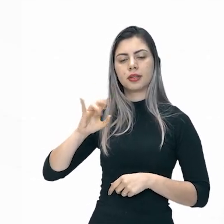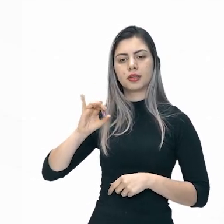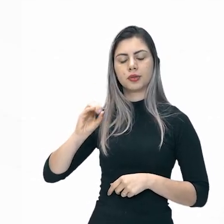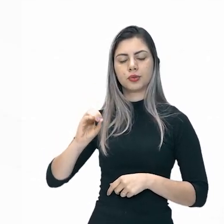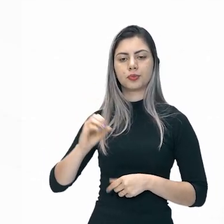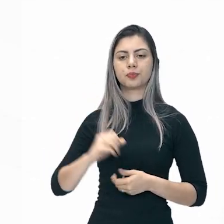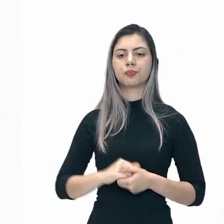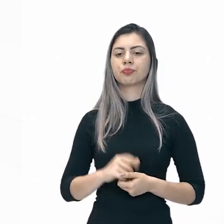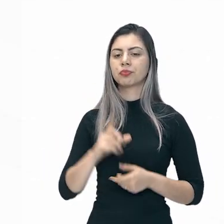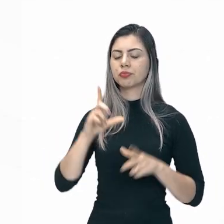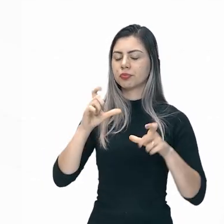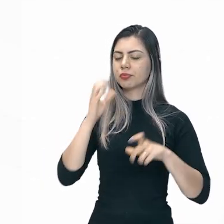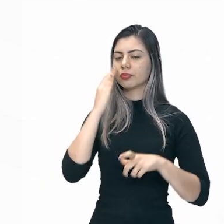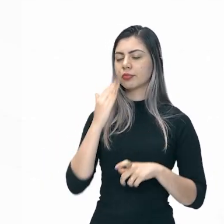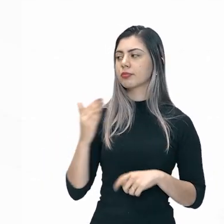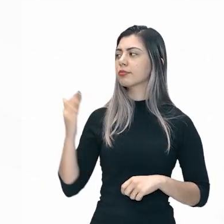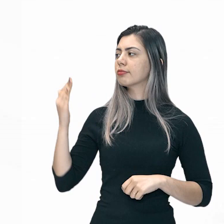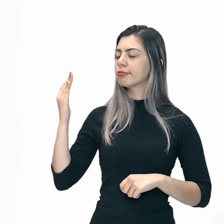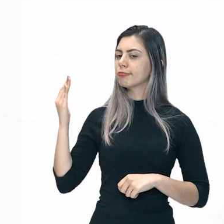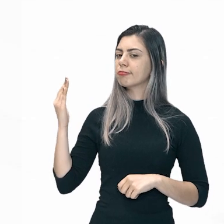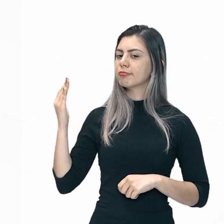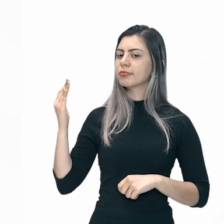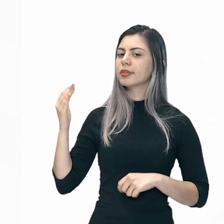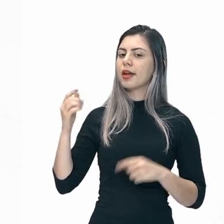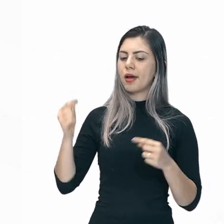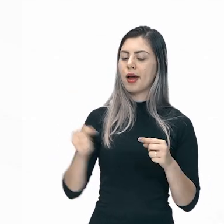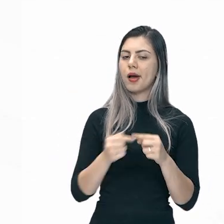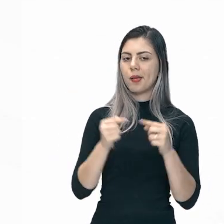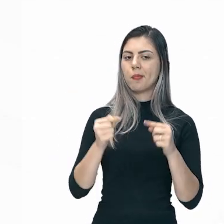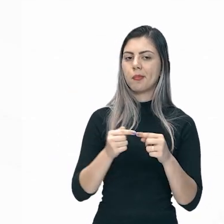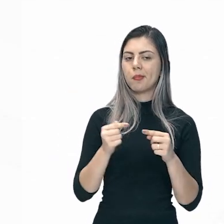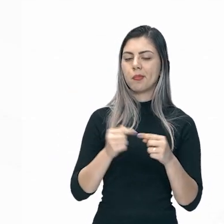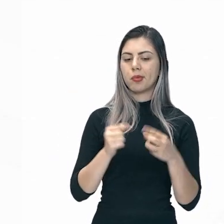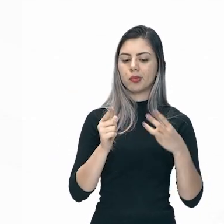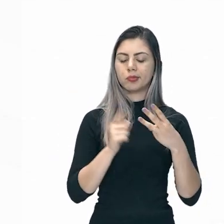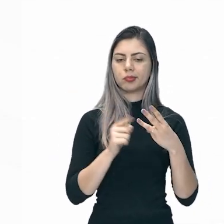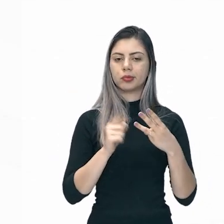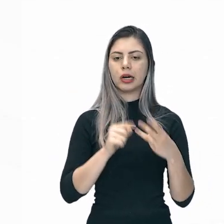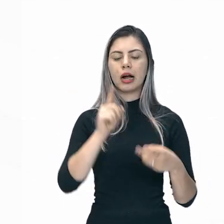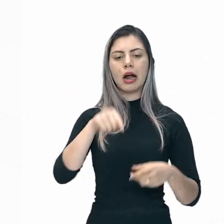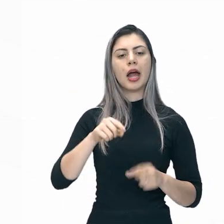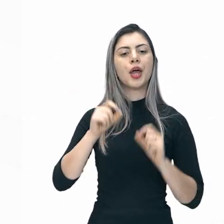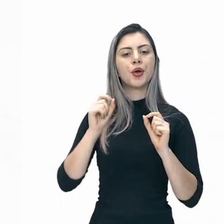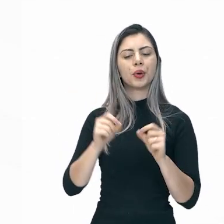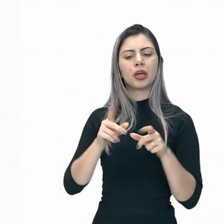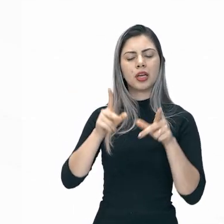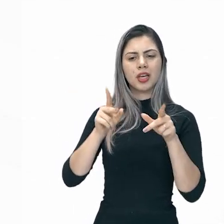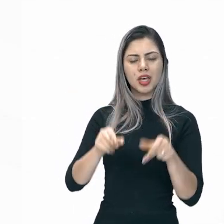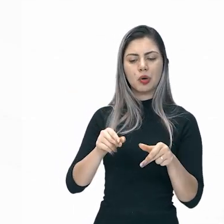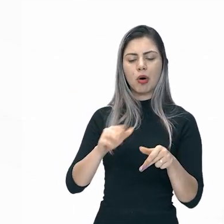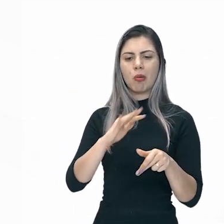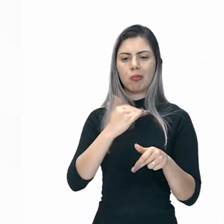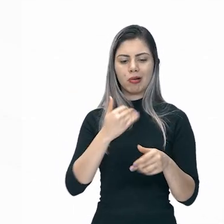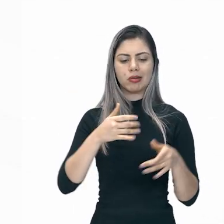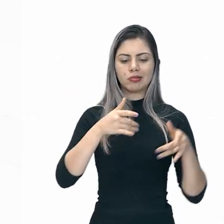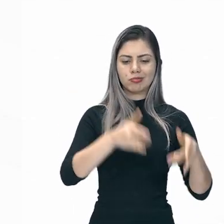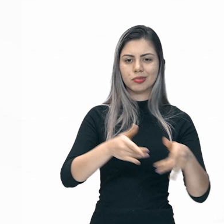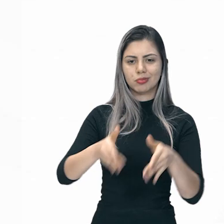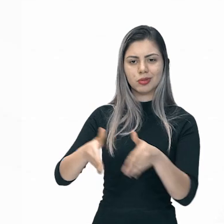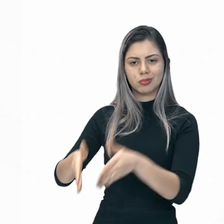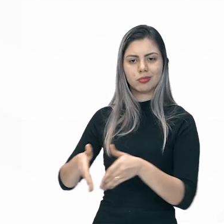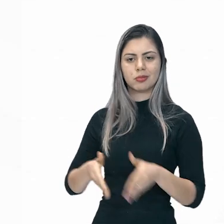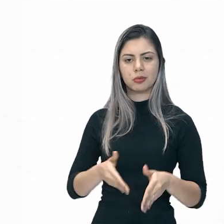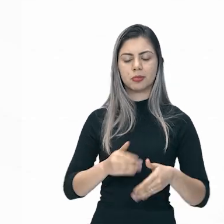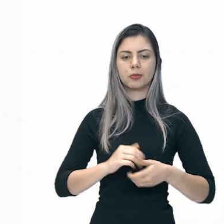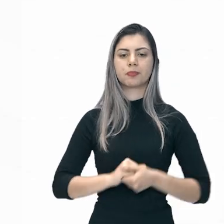uma fotografia que representa esses cromeleques. Então, eles são considerados como se fossem os cemitérios. Ora,